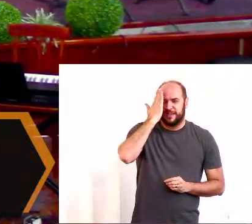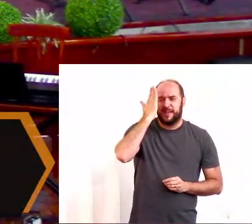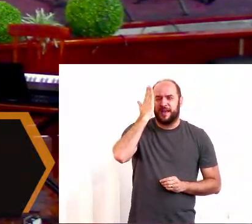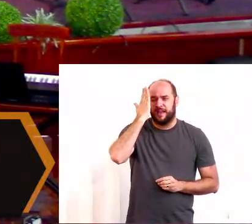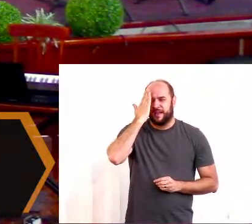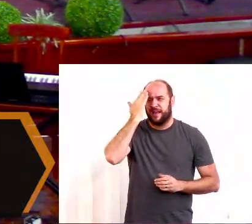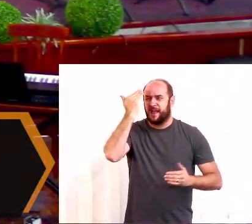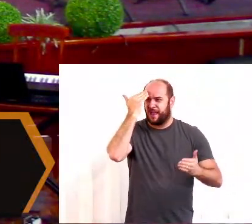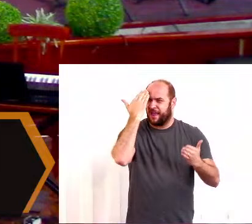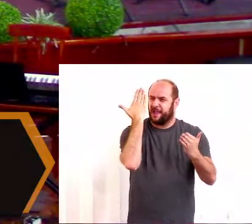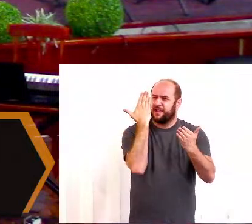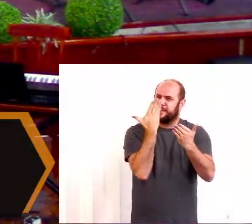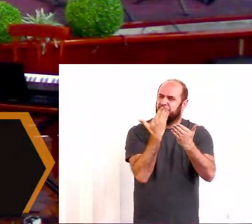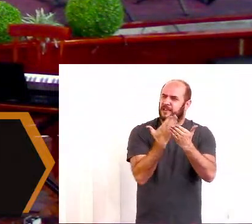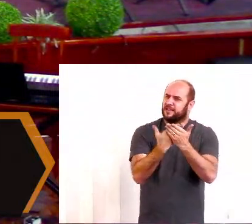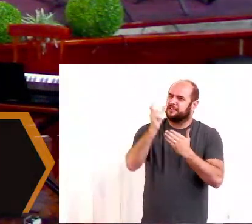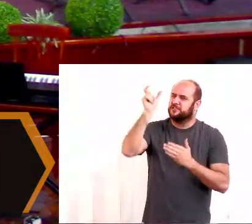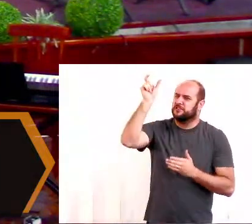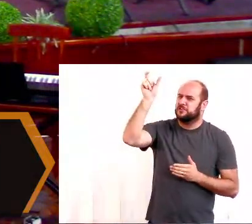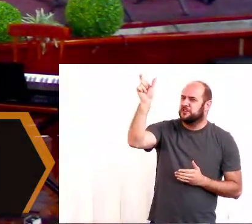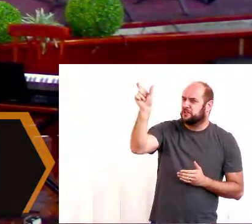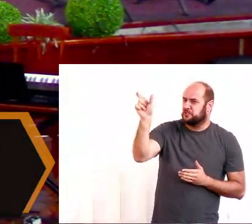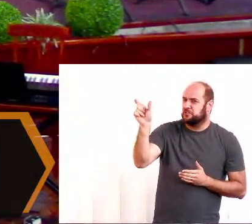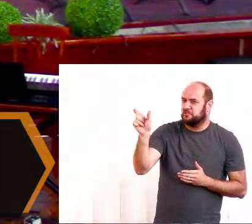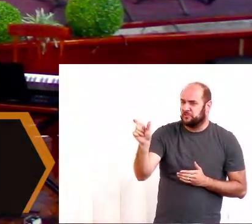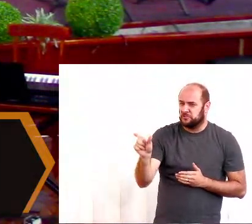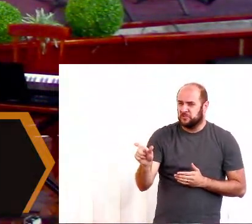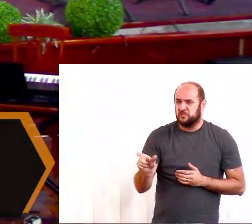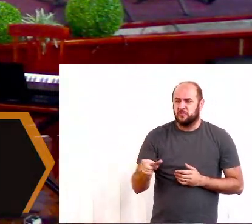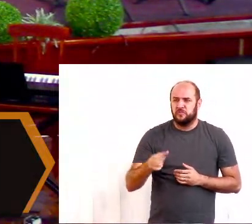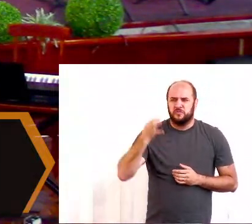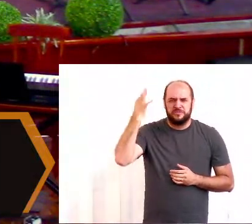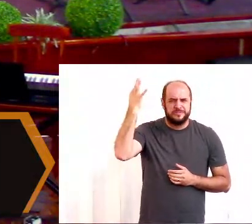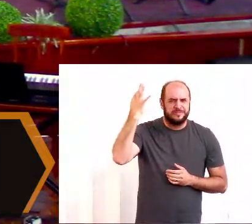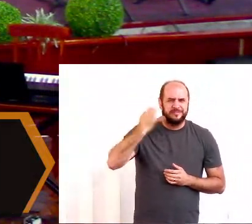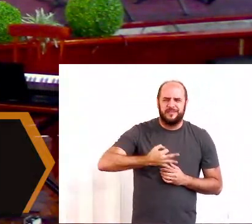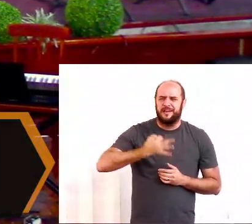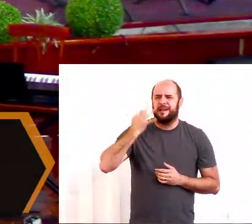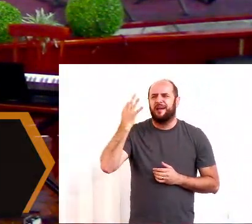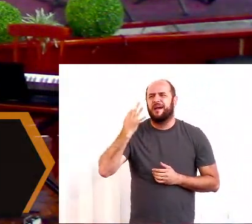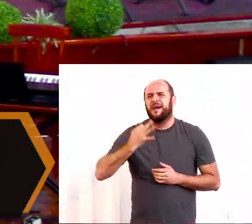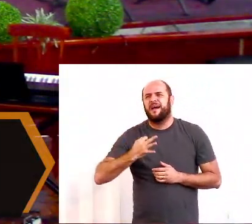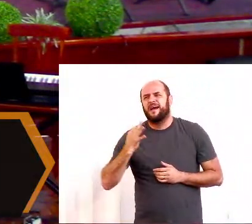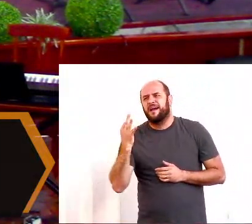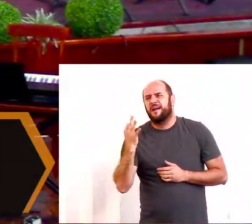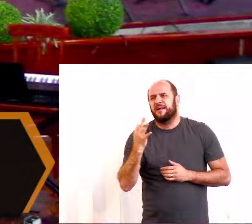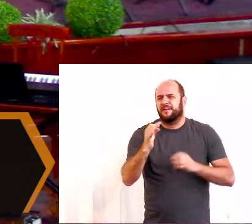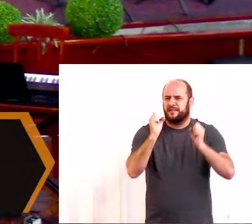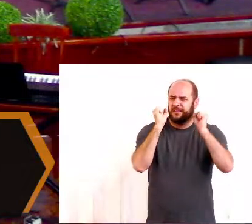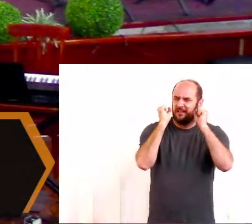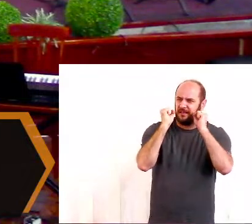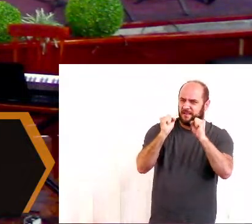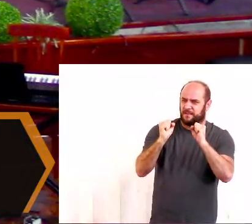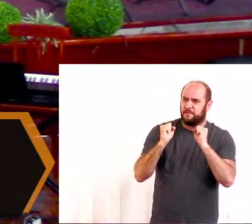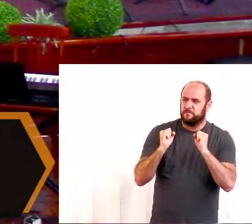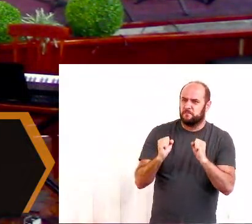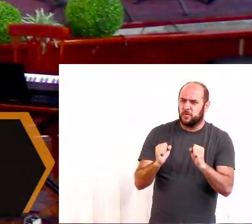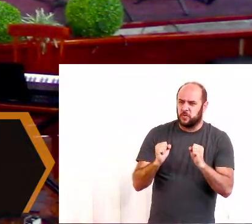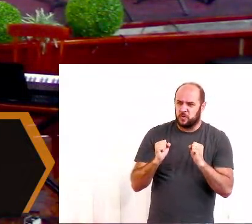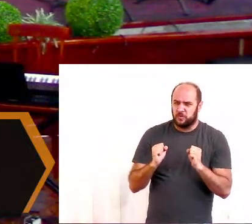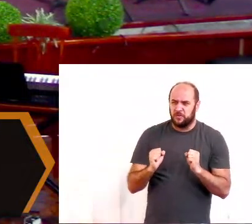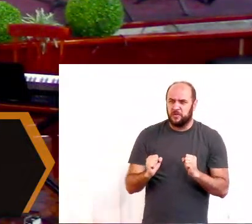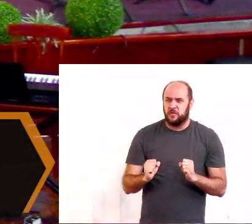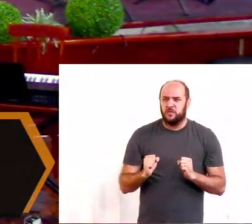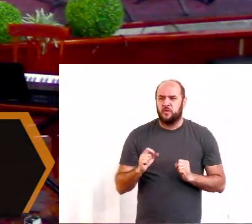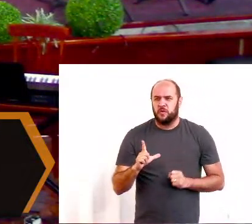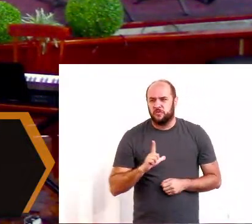sei em quem tenho crido e estou bem certo que é